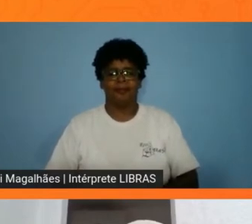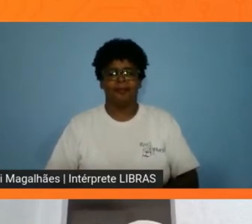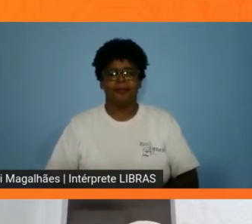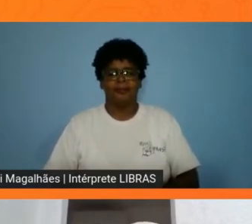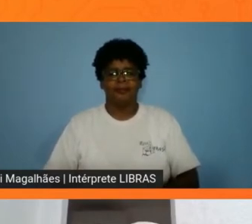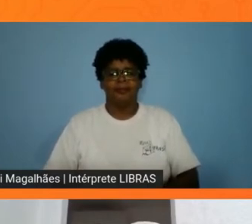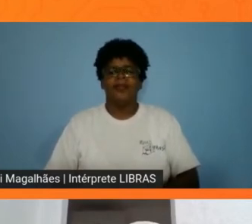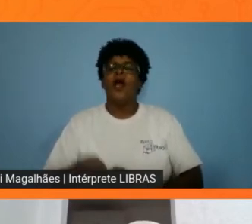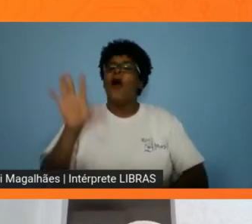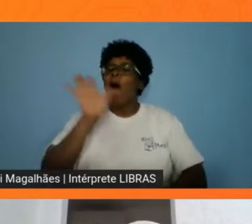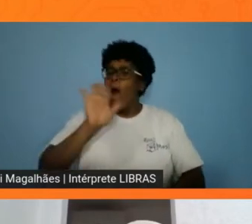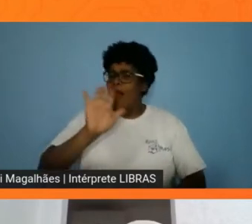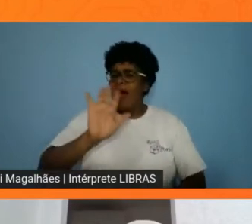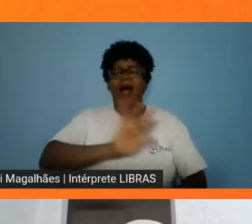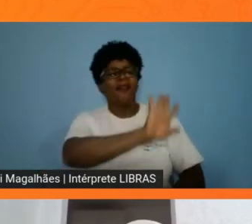Olá,